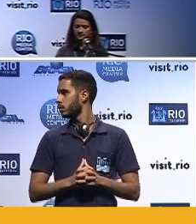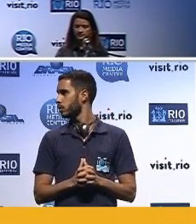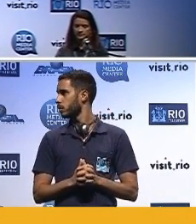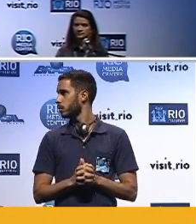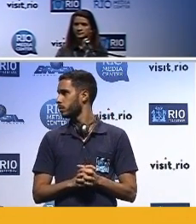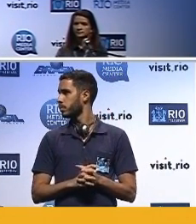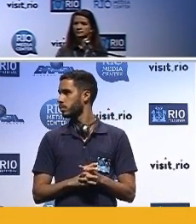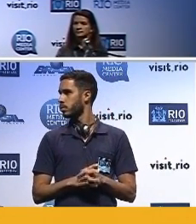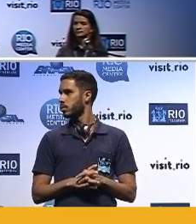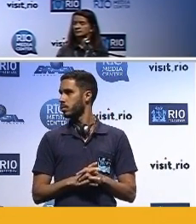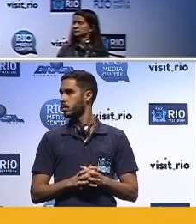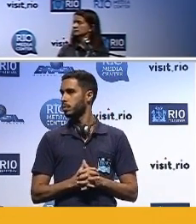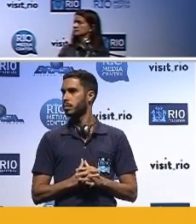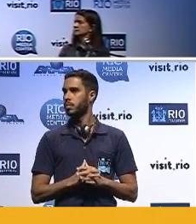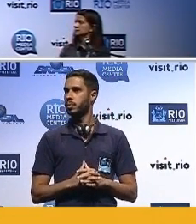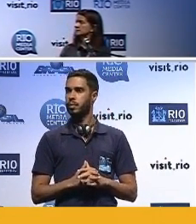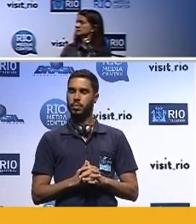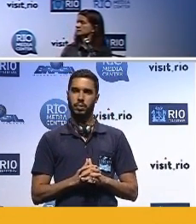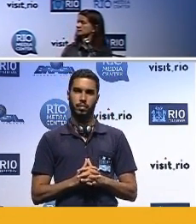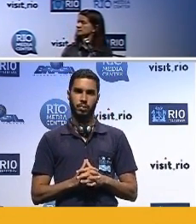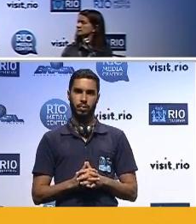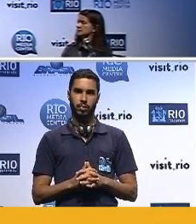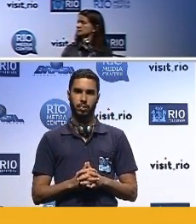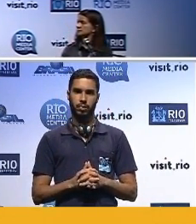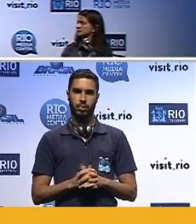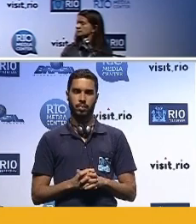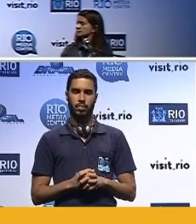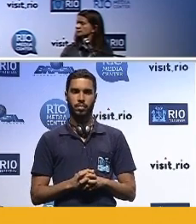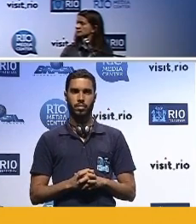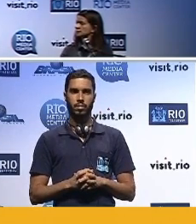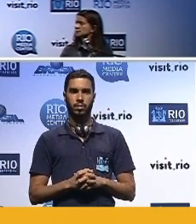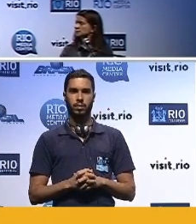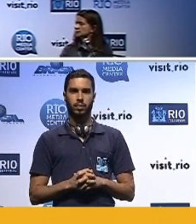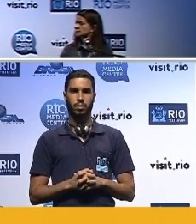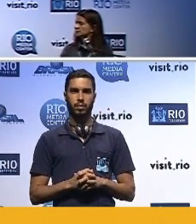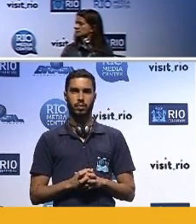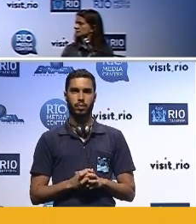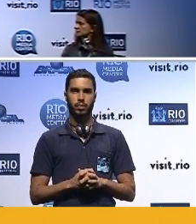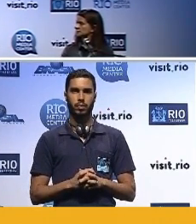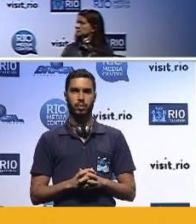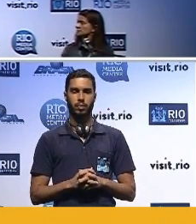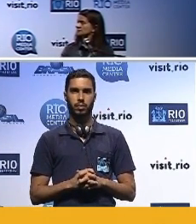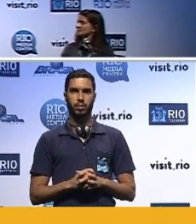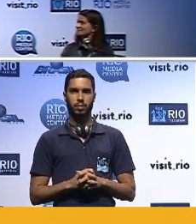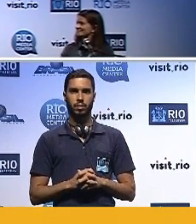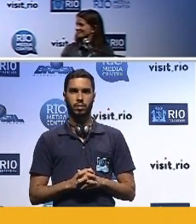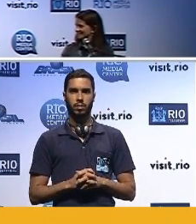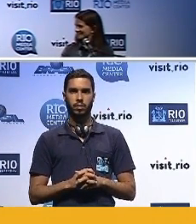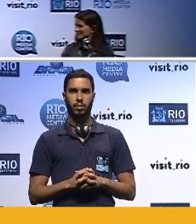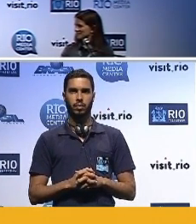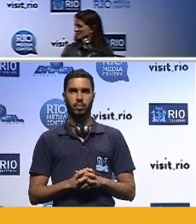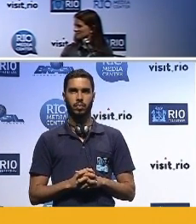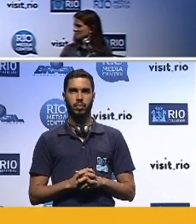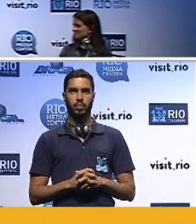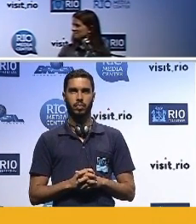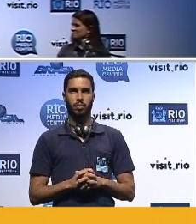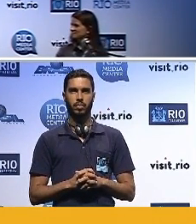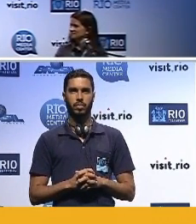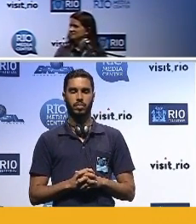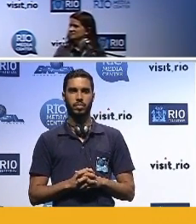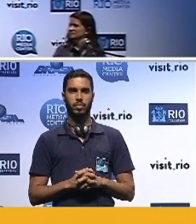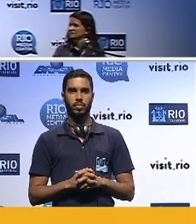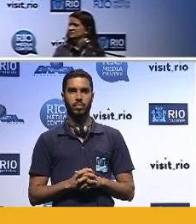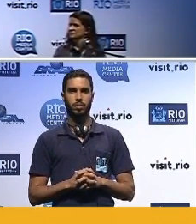Alberto Alves, vai anunciar medidas de acessibilidade no Brasil.